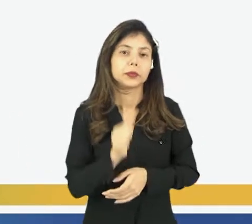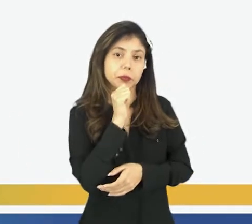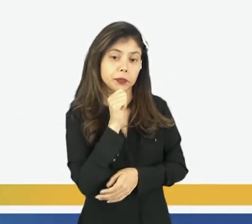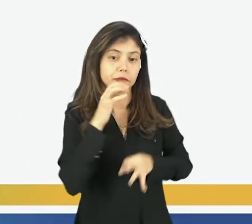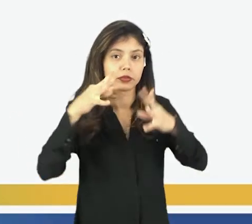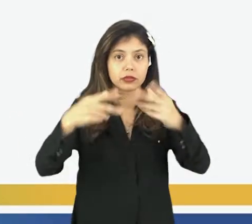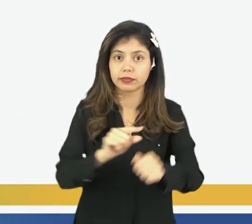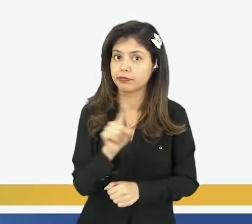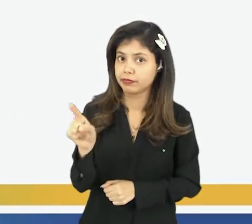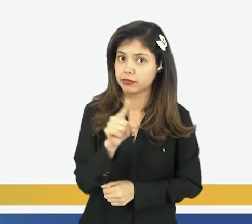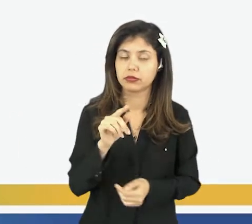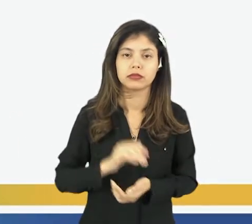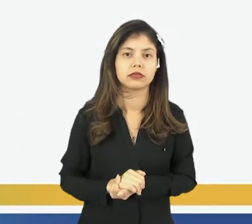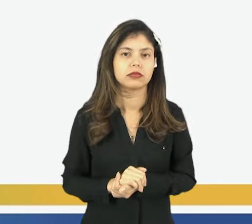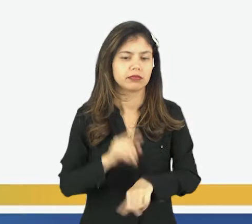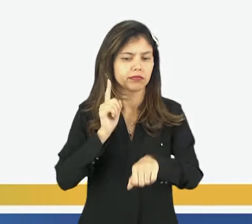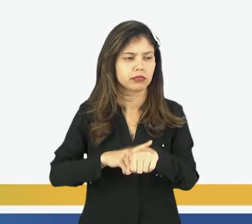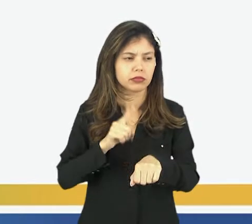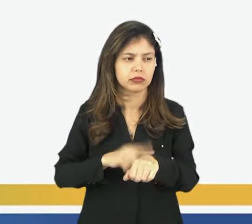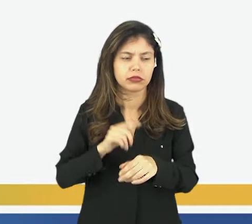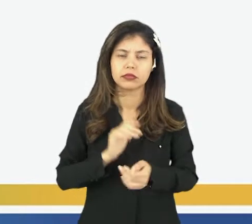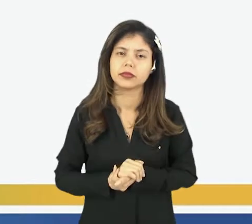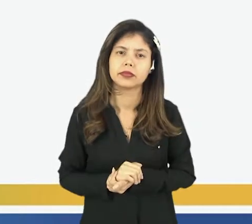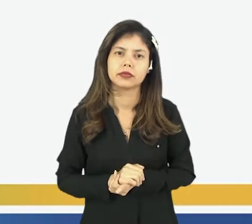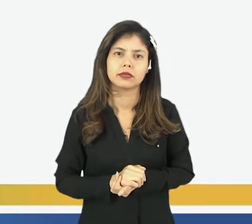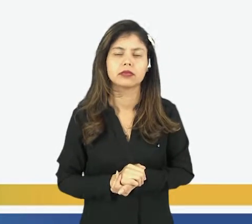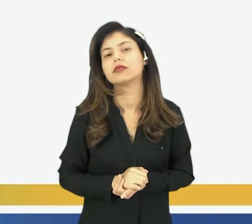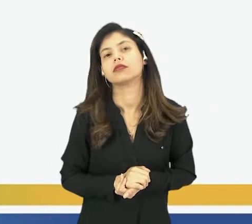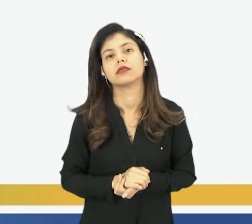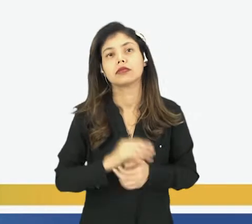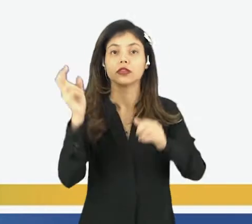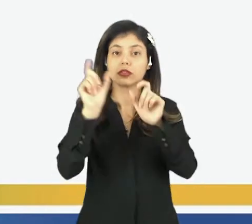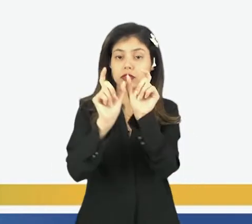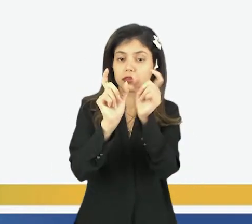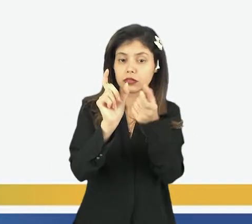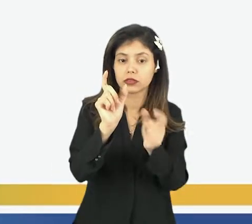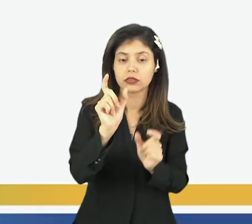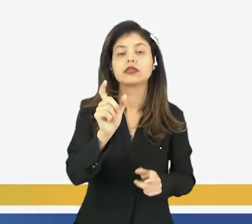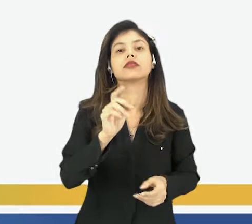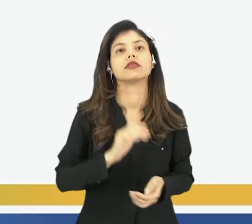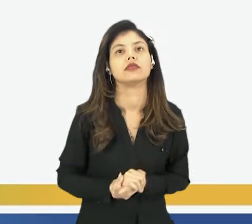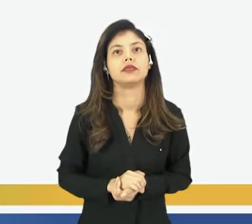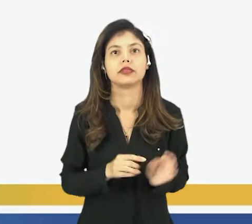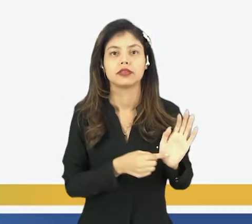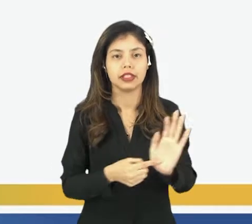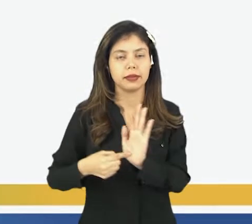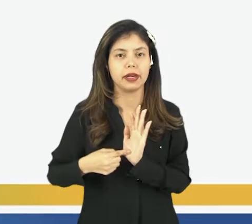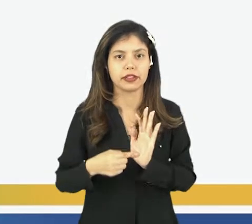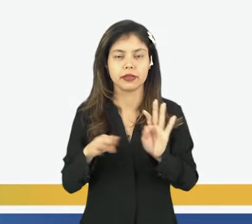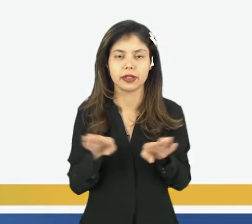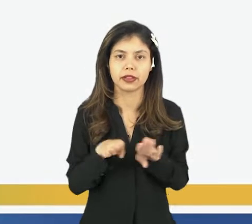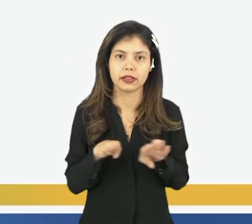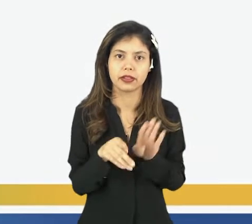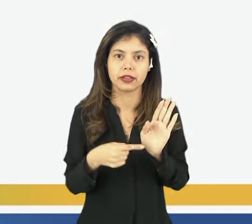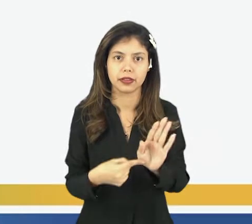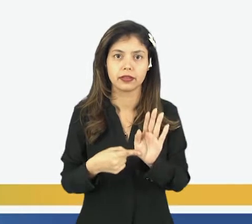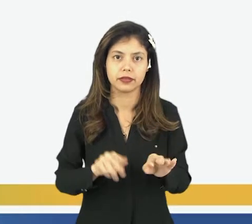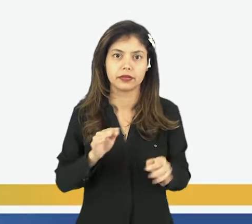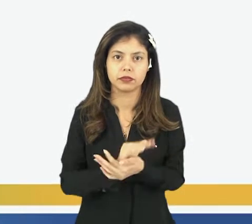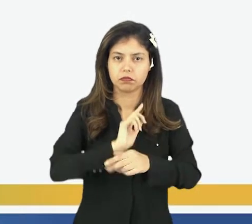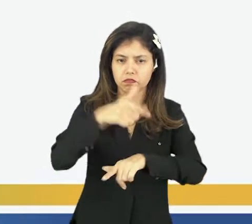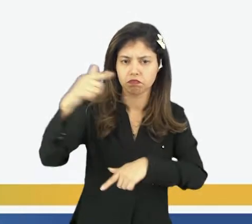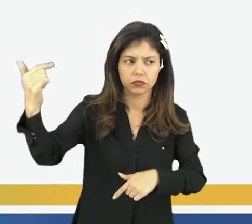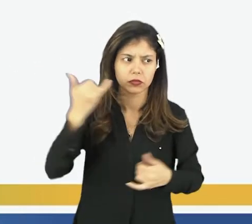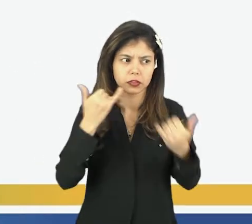não é tudo. Com o tempo, à medida que for consultando os verbetes com atenção, você verá que eles dão muitas